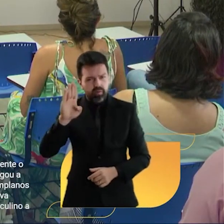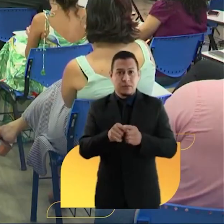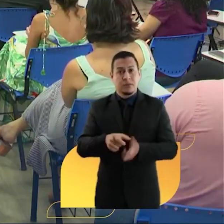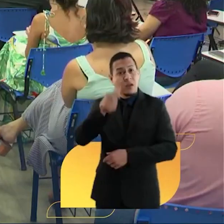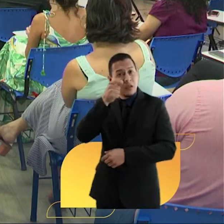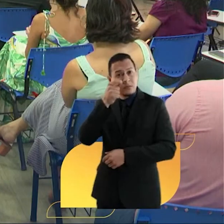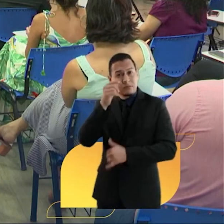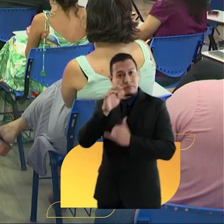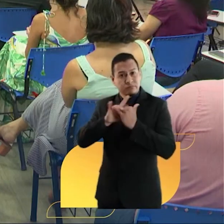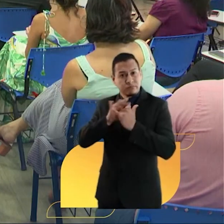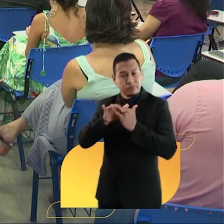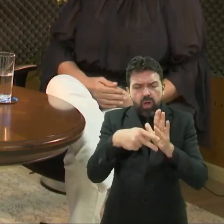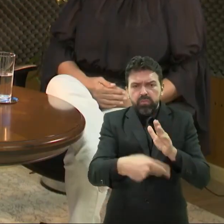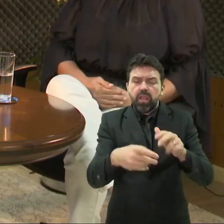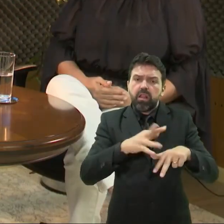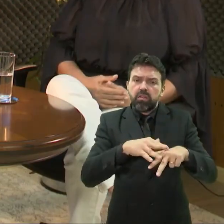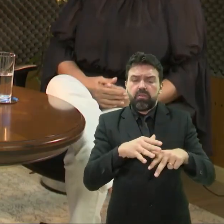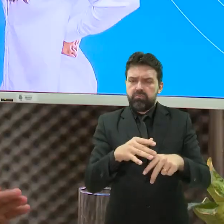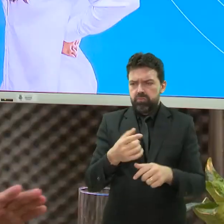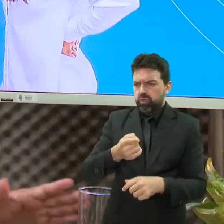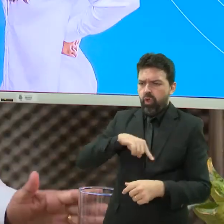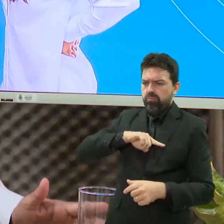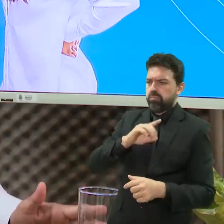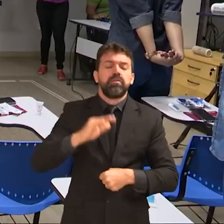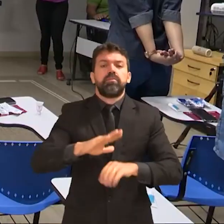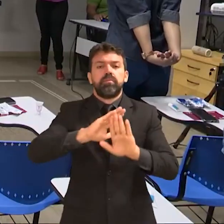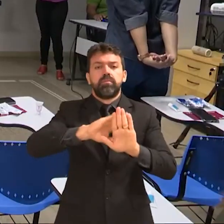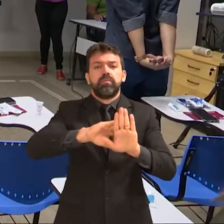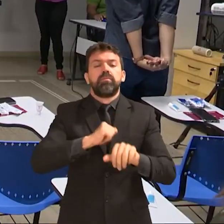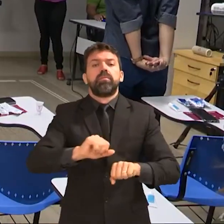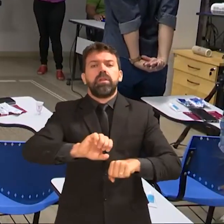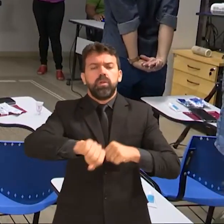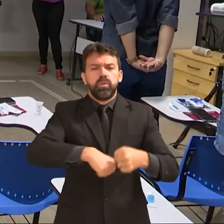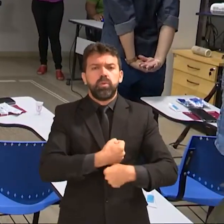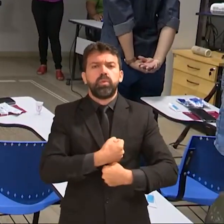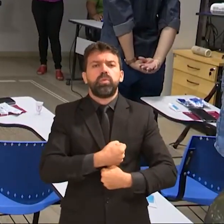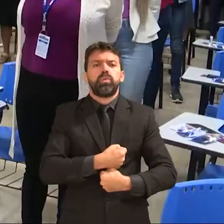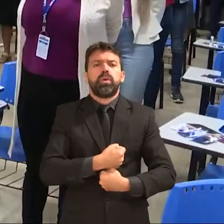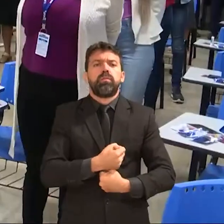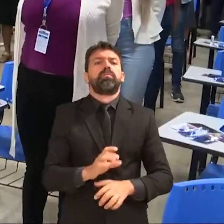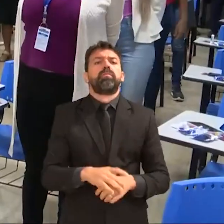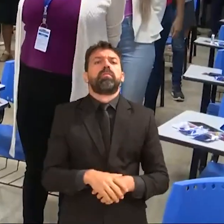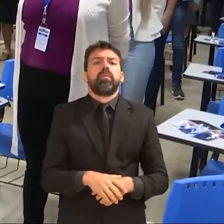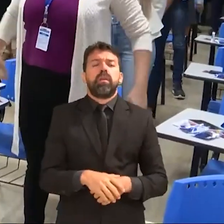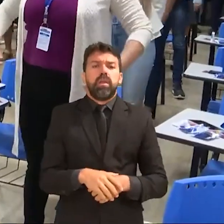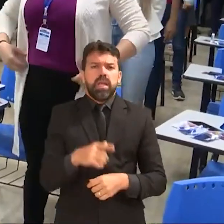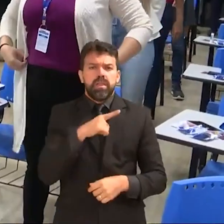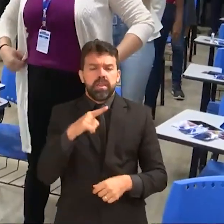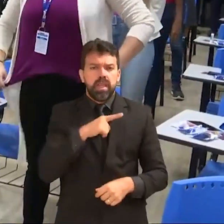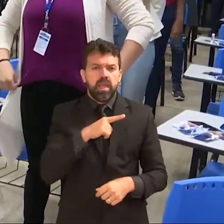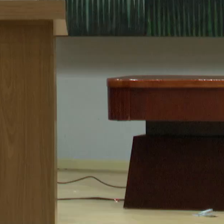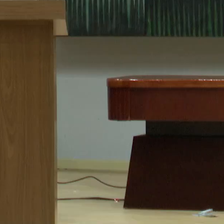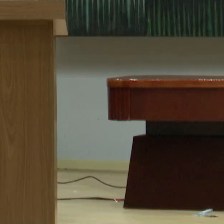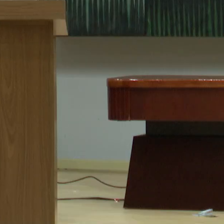regime híbrido de transmissão de cursos, lives, workshops e palestras. A adaptação ocorreu por meio do cenário